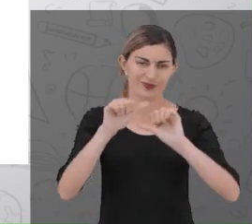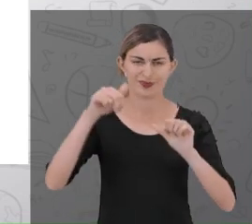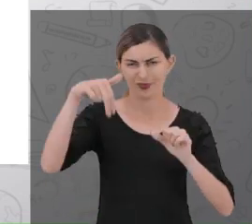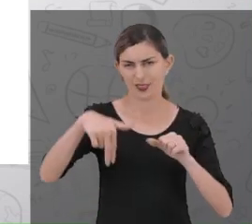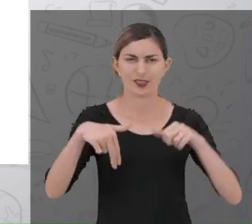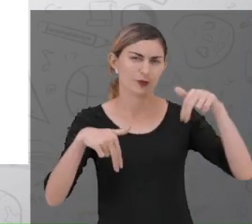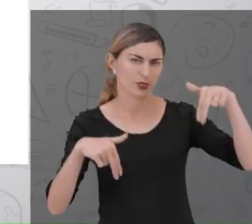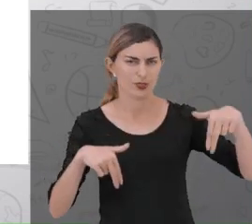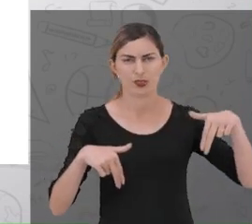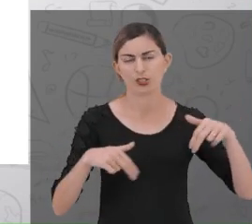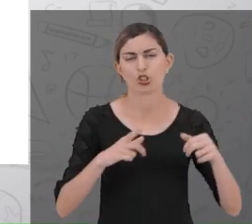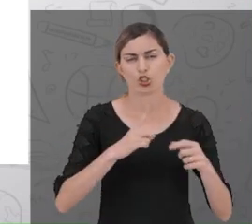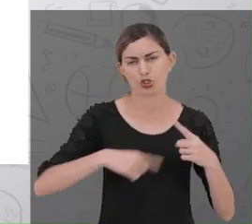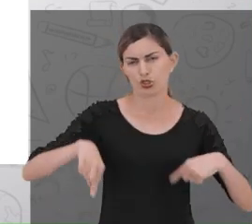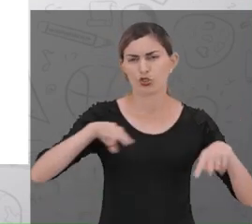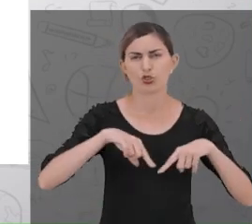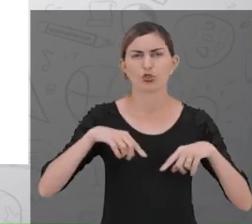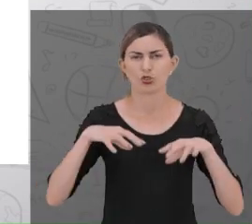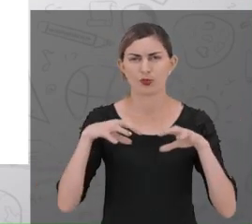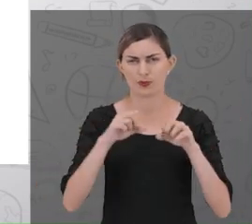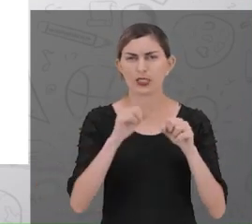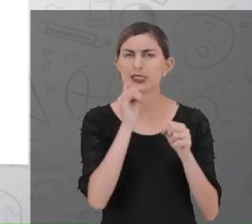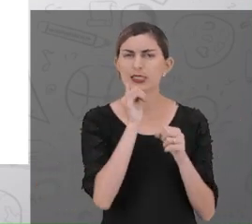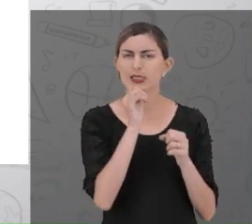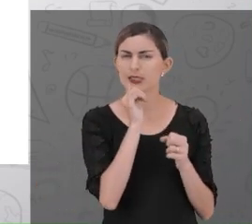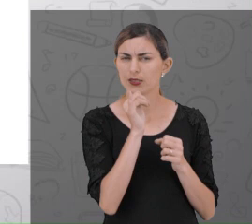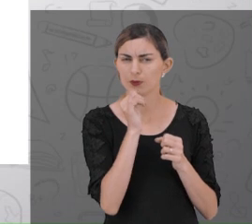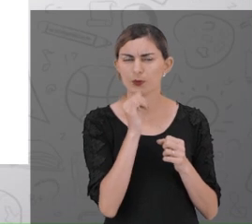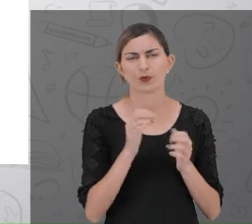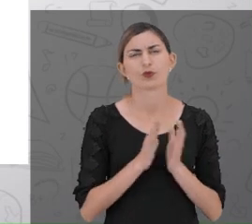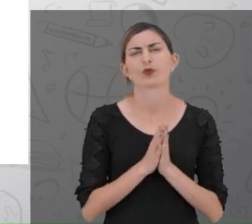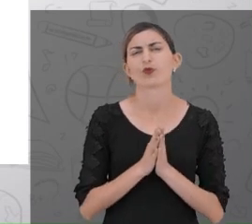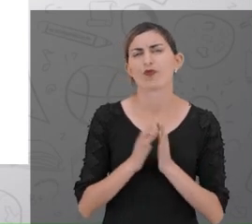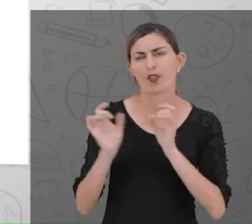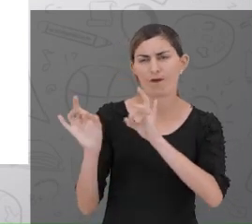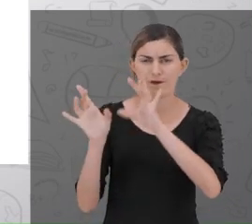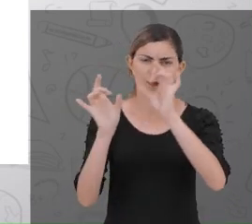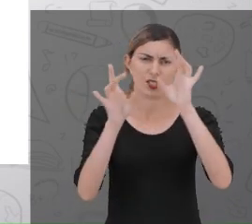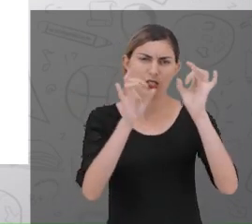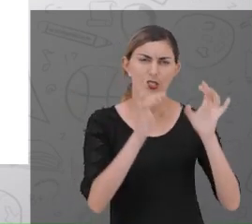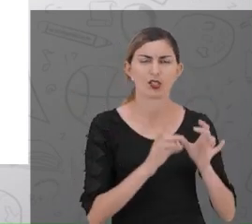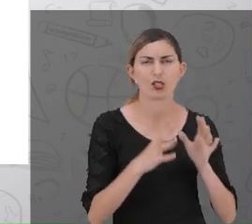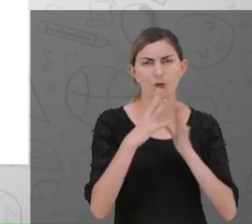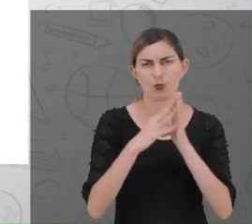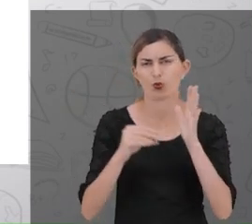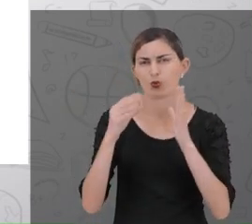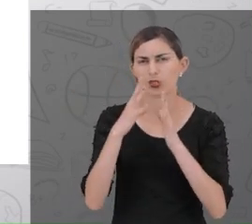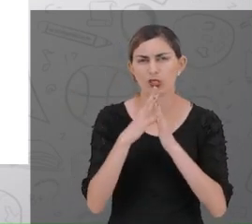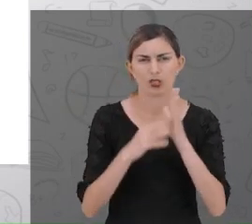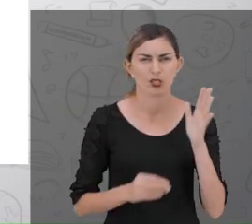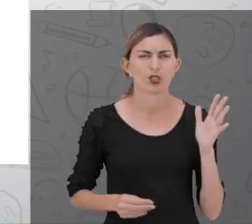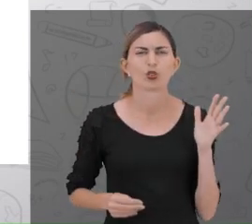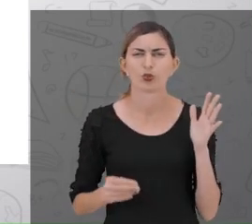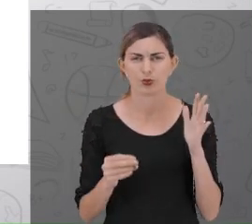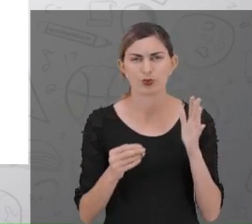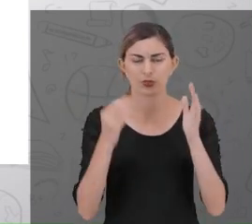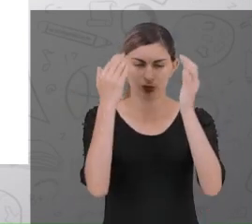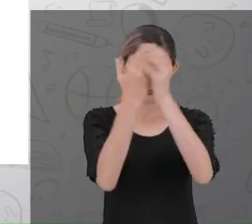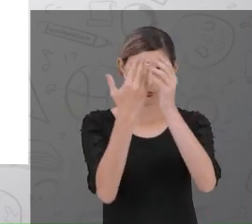nessa transformação de N para N, nós pegamos o exemplo de um produto e venda do nosso